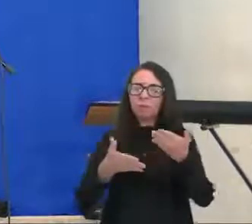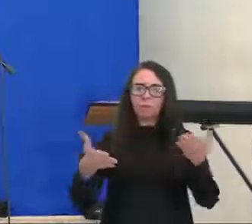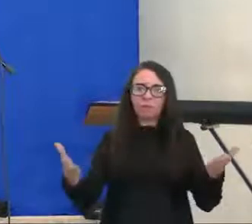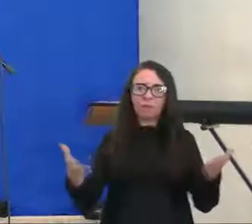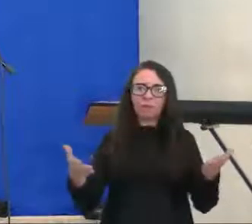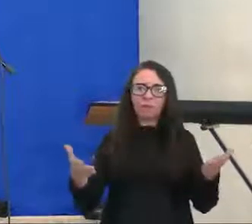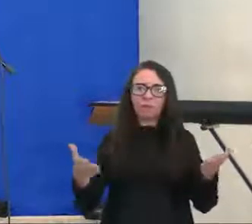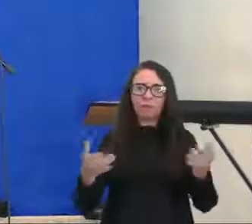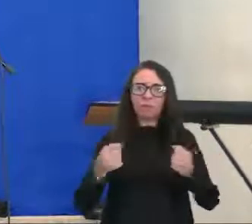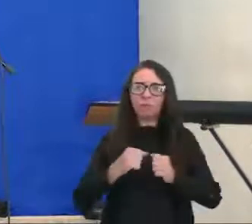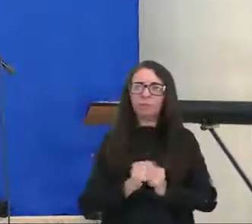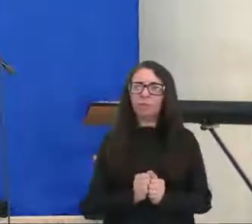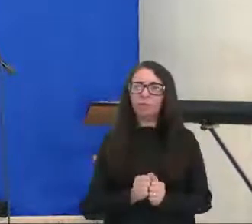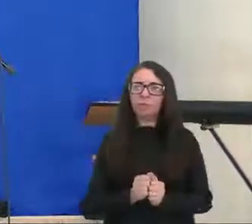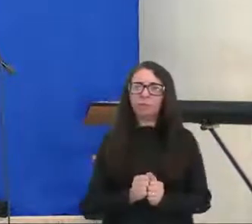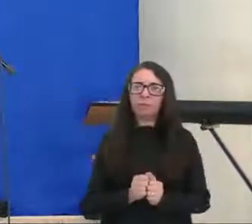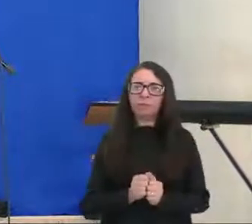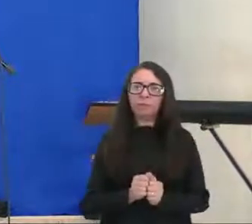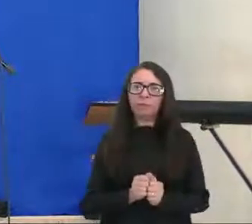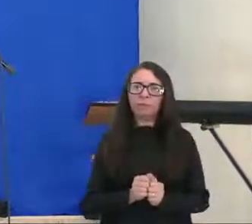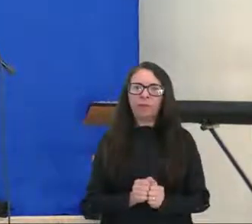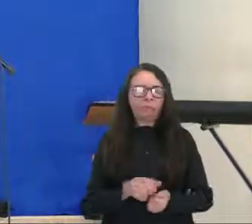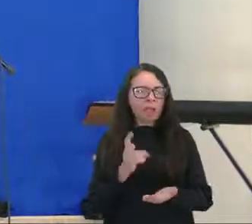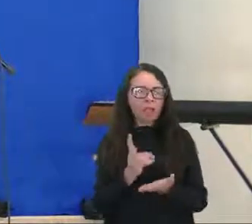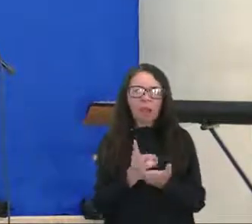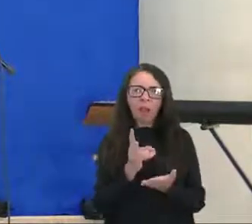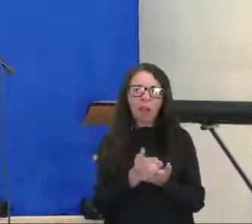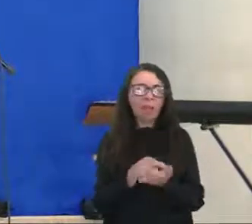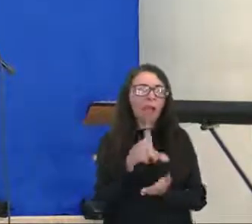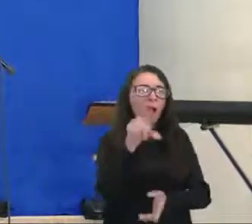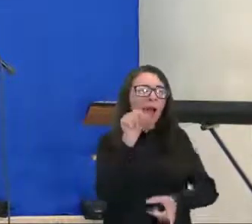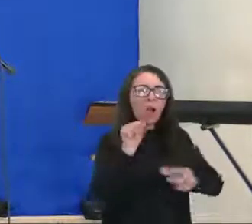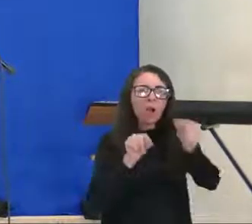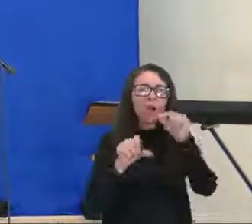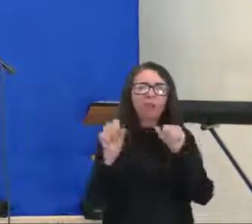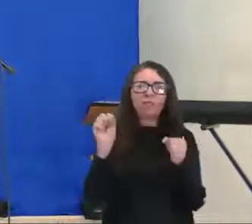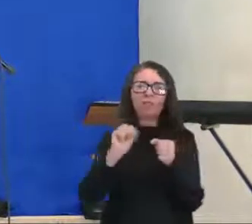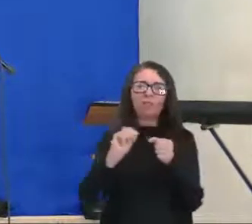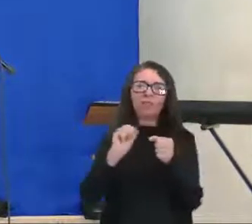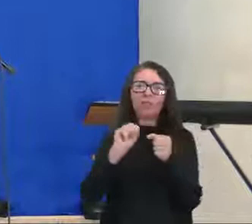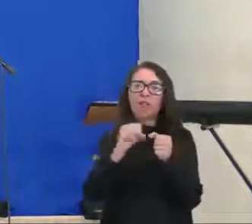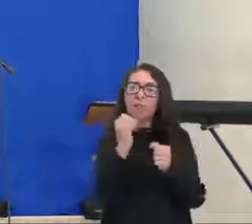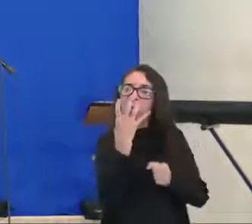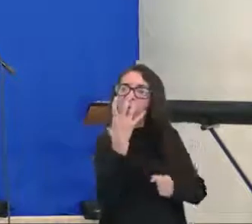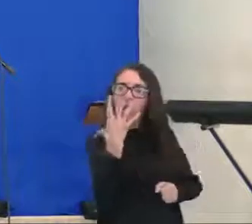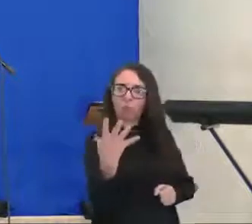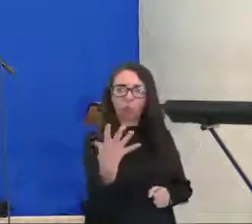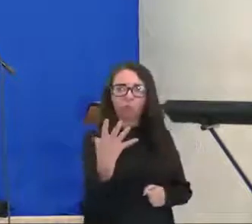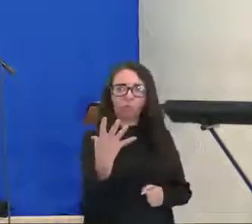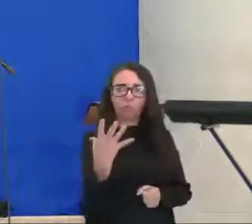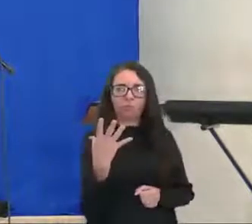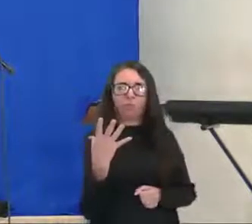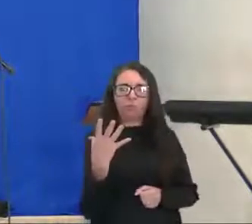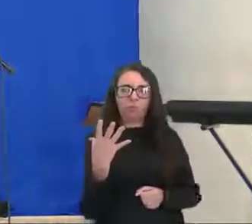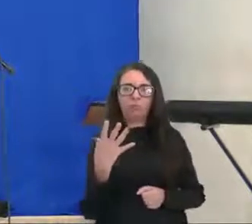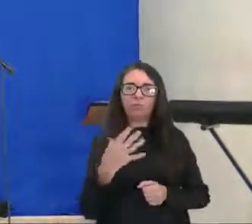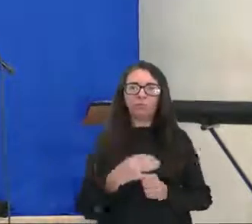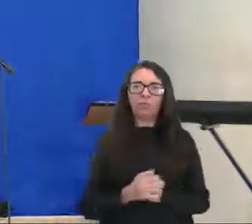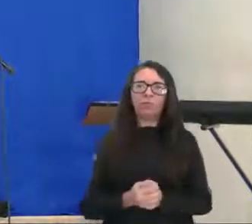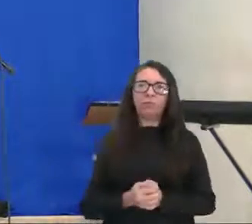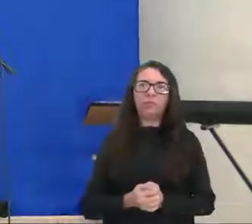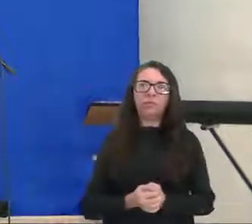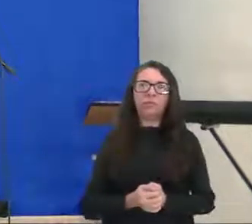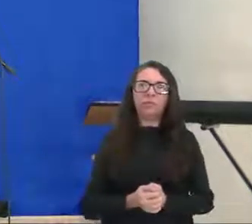com o bem, Romanos 12:21, apegar-se ao bem, Romanos 12:9,